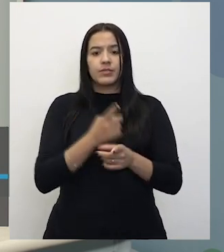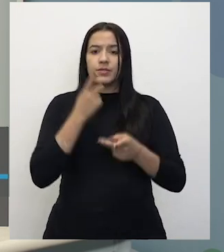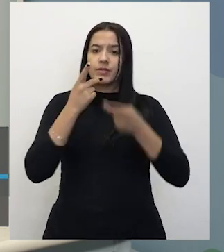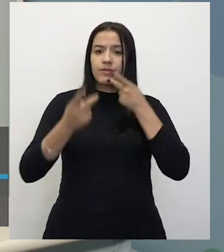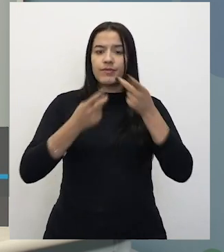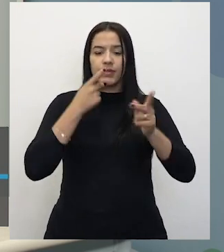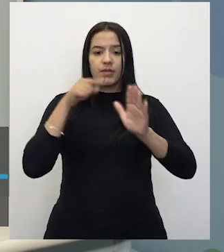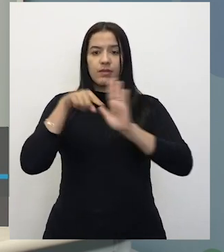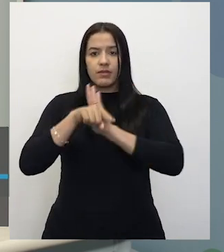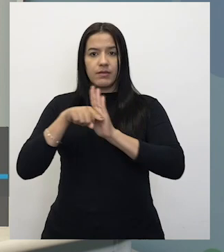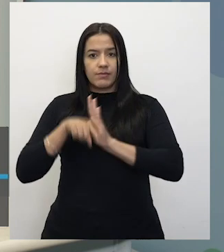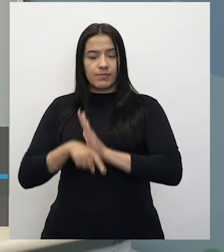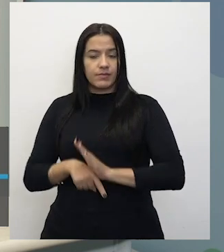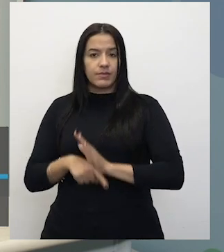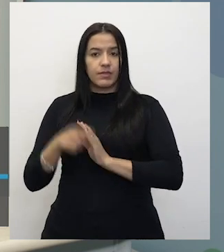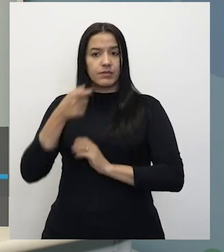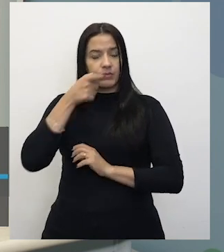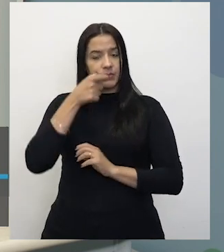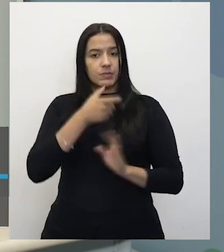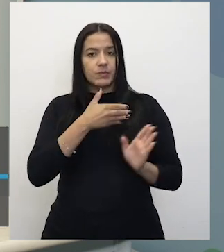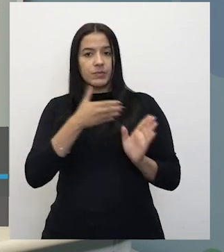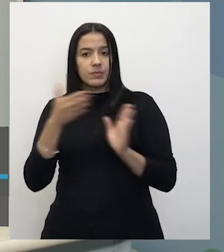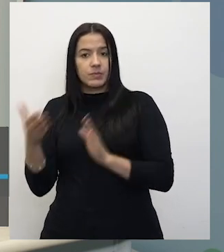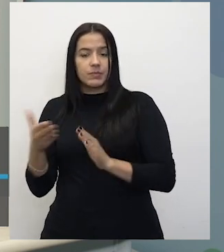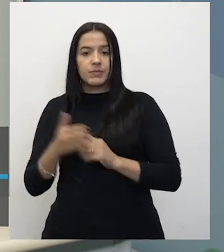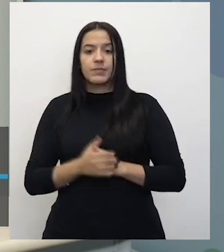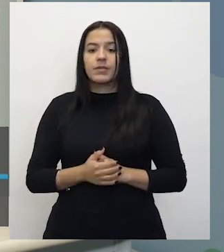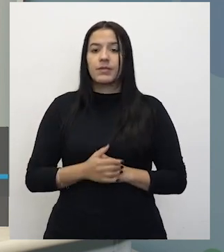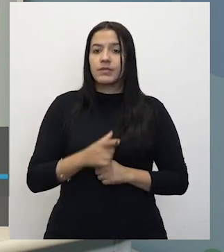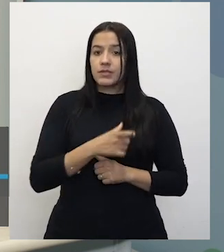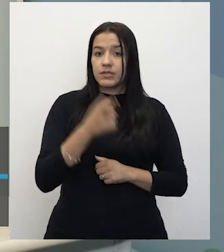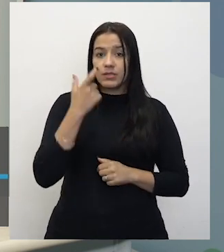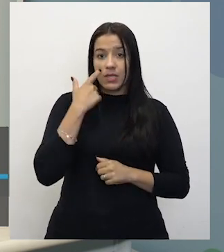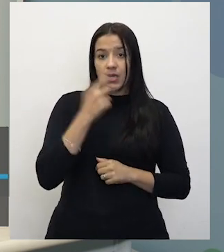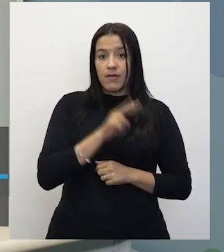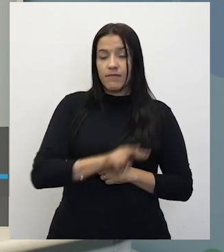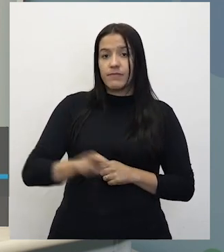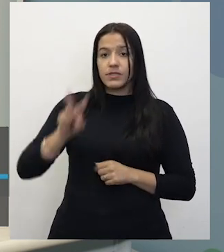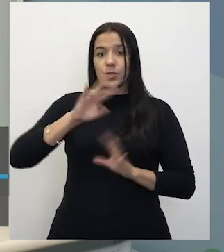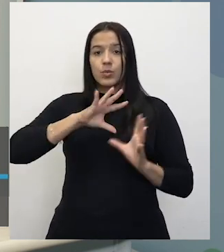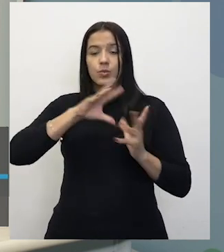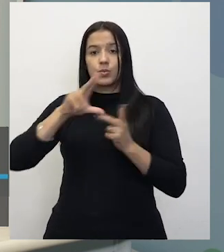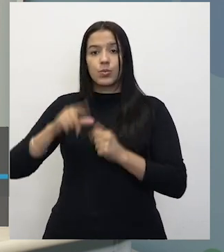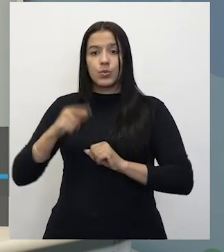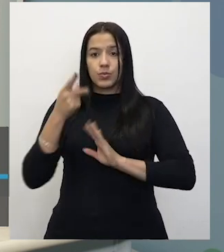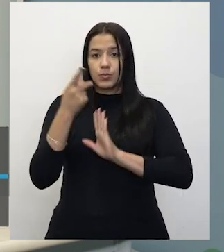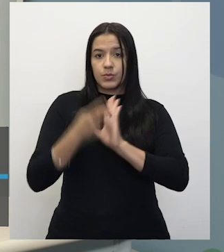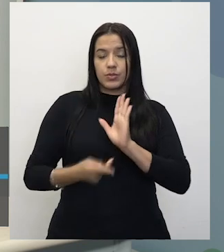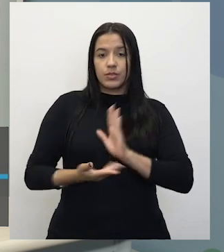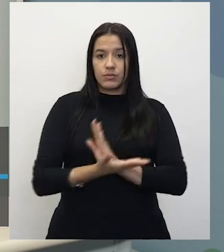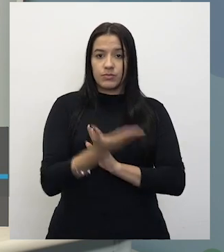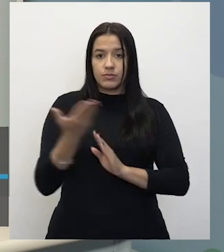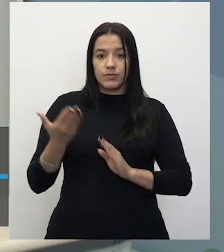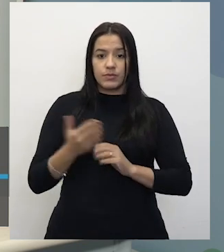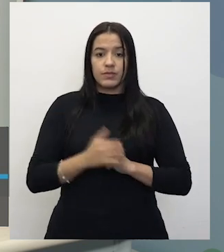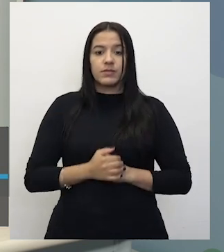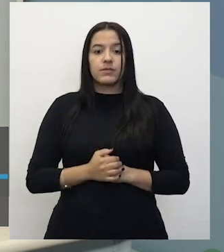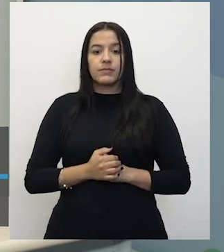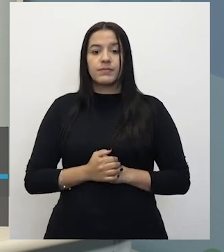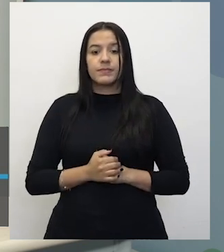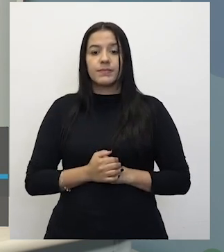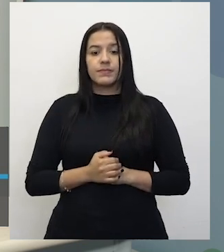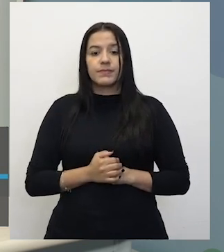de avaliação e monitoramento sistemático. Tenham essa visão do todo do projeto de vocês, tá?